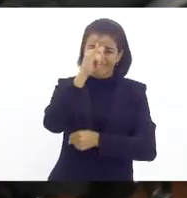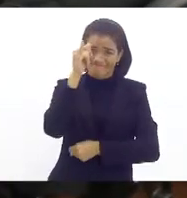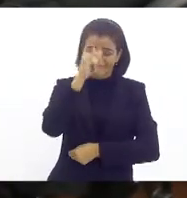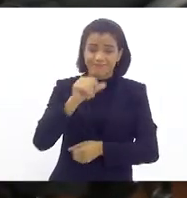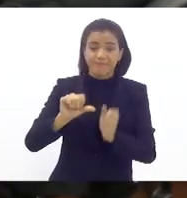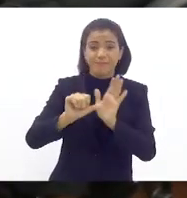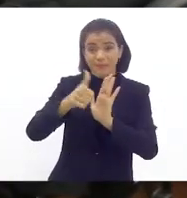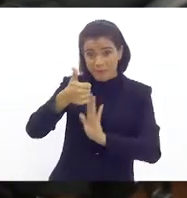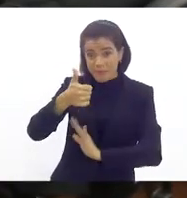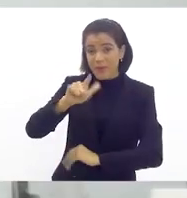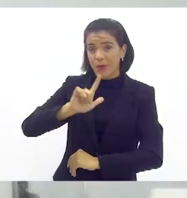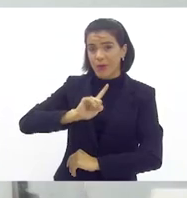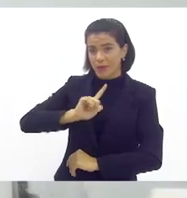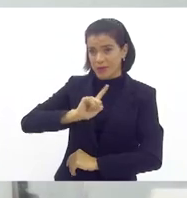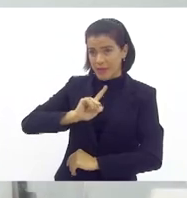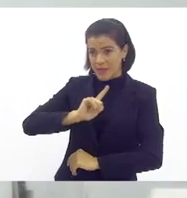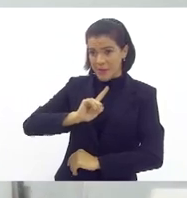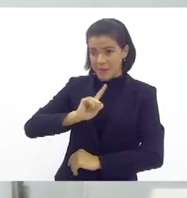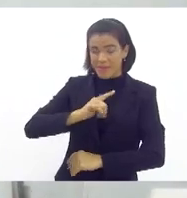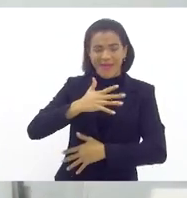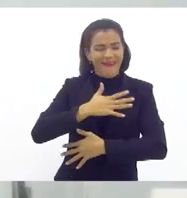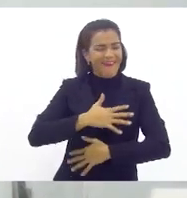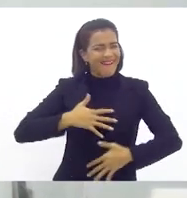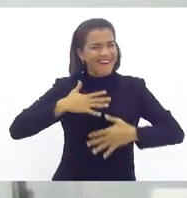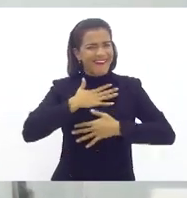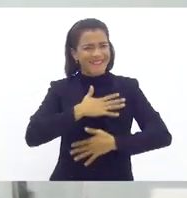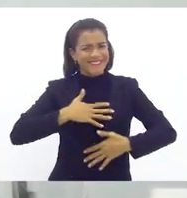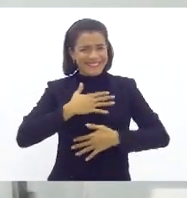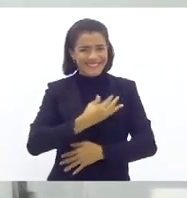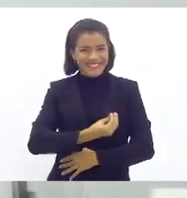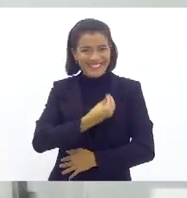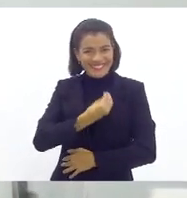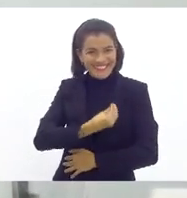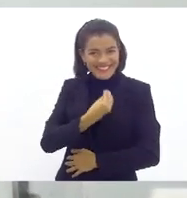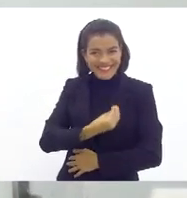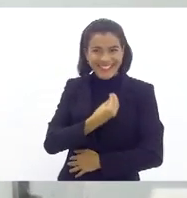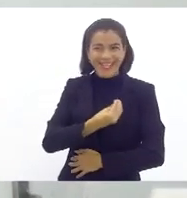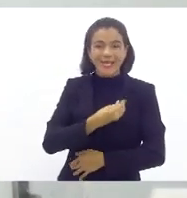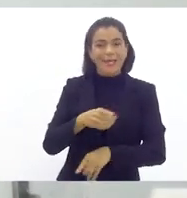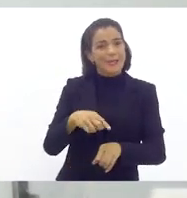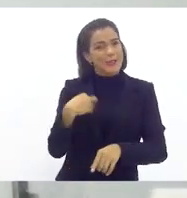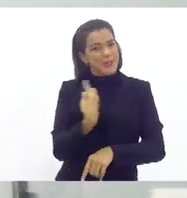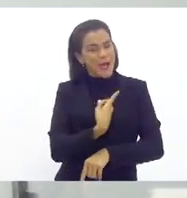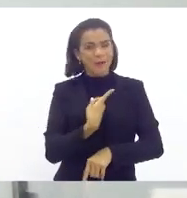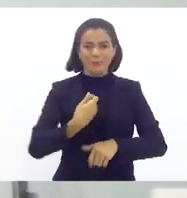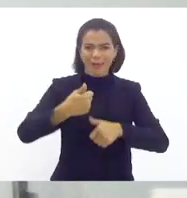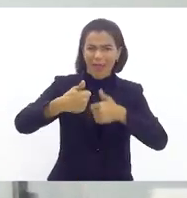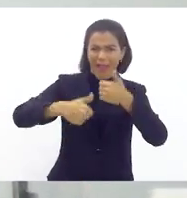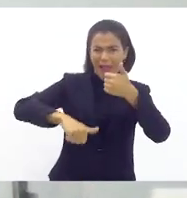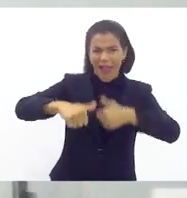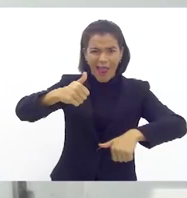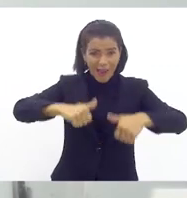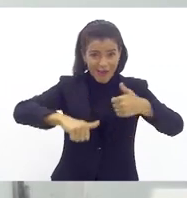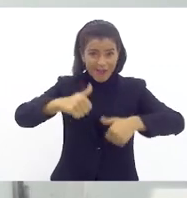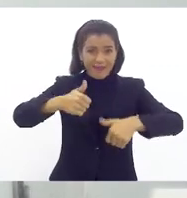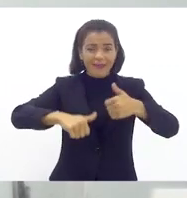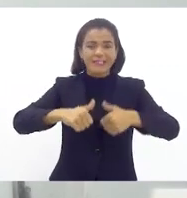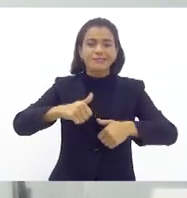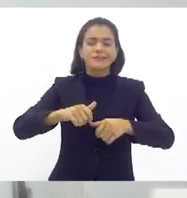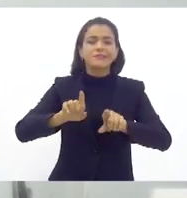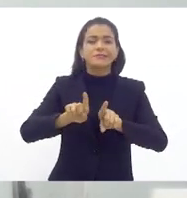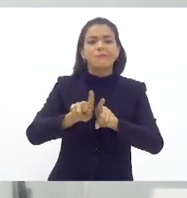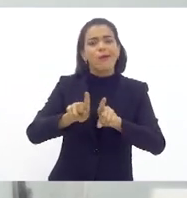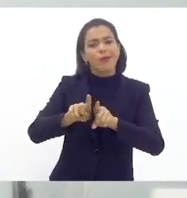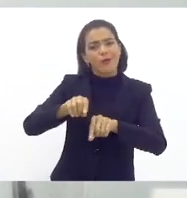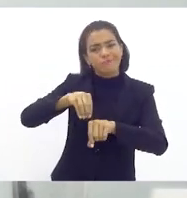Primeiramente, tenho muita alegria em estar aqui, em podermos estar avaliando. e eu quero colocar para